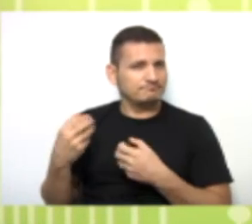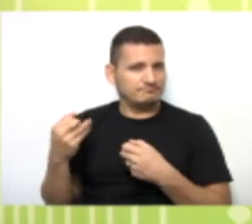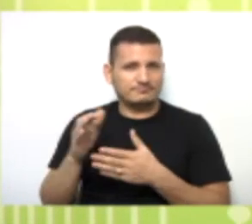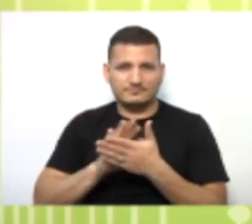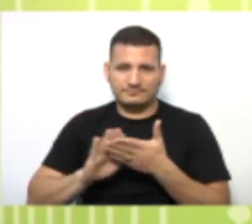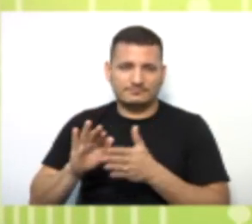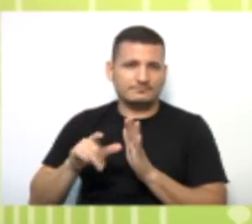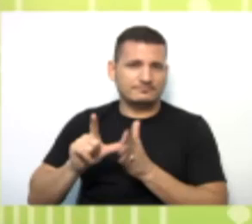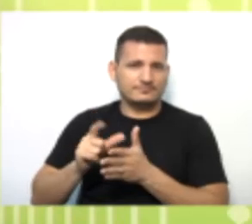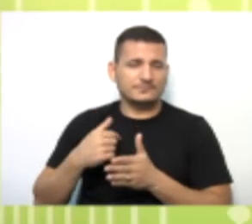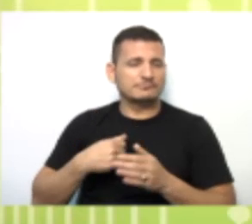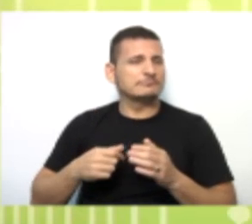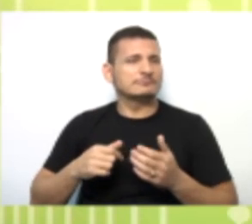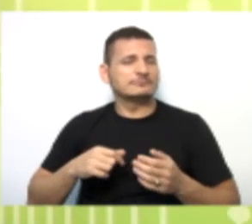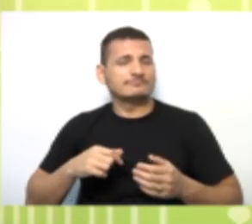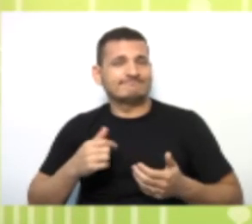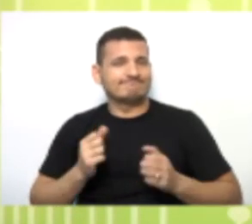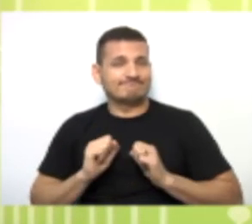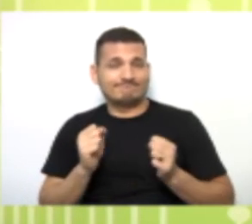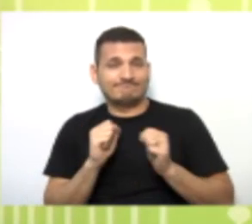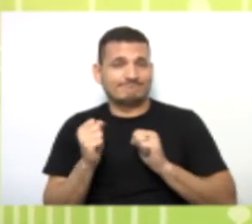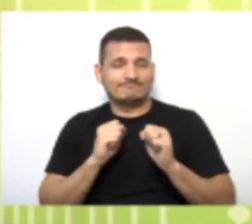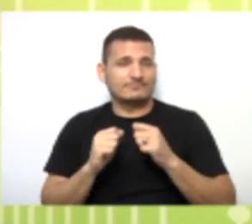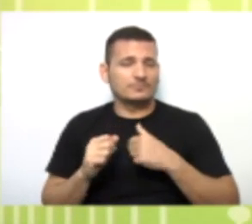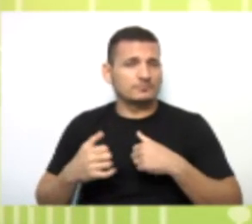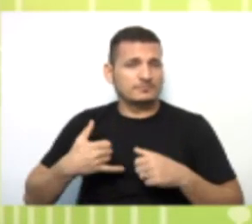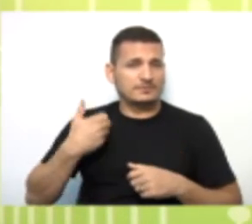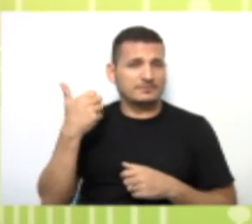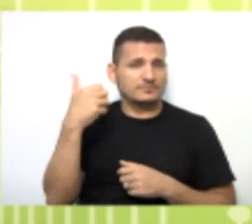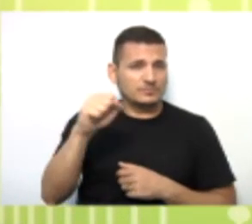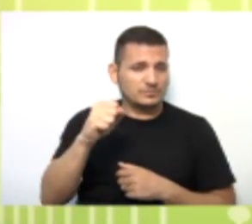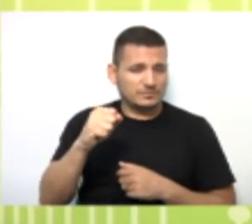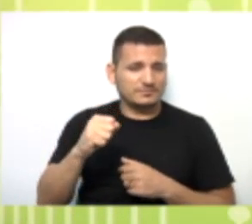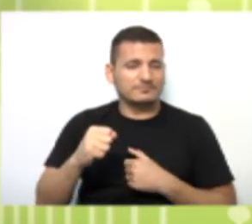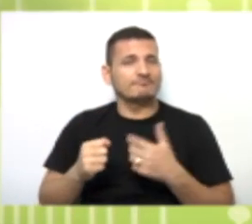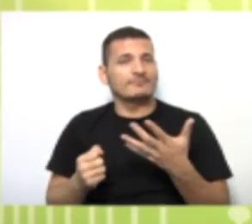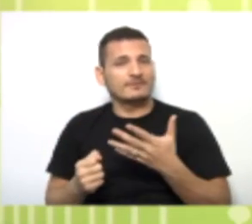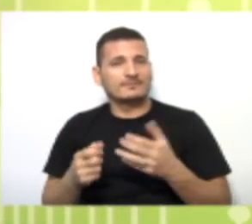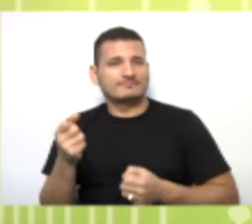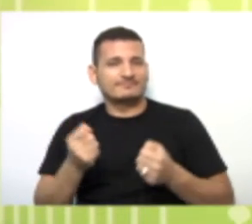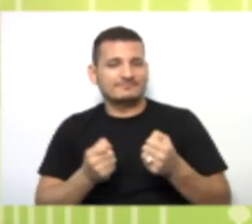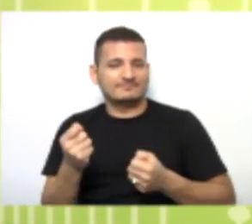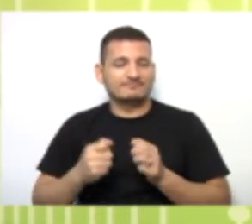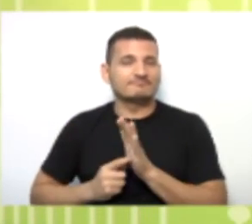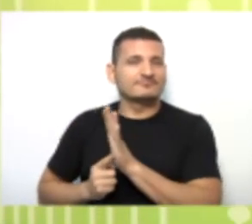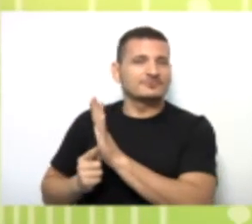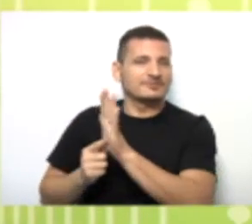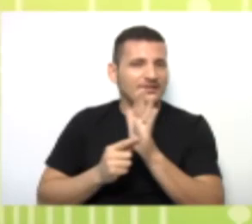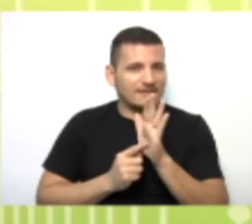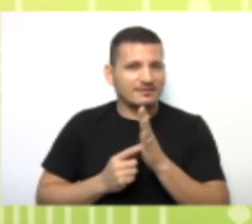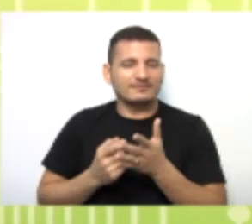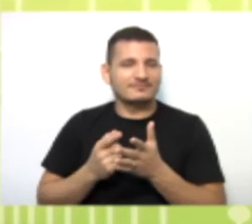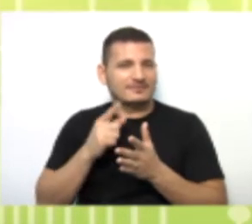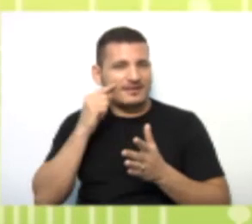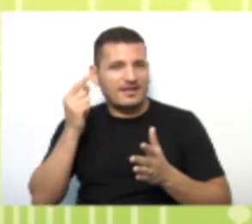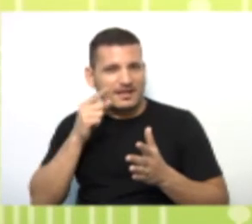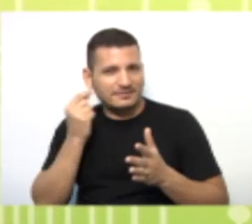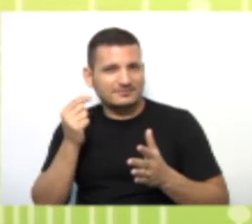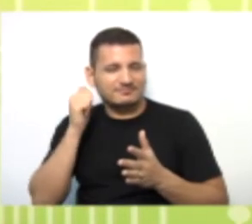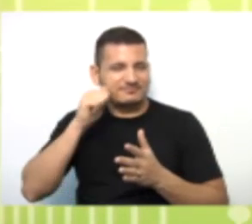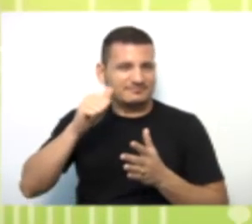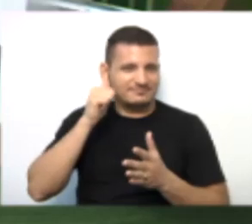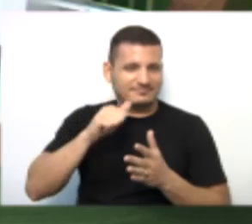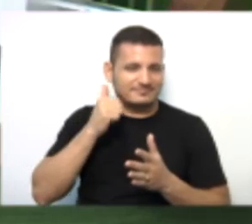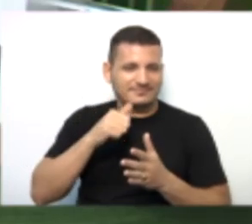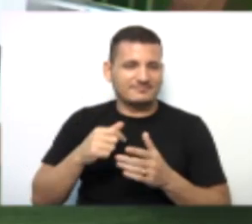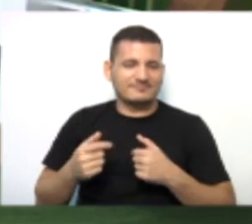coisa, eu estava muito ansioso para dirigir, na época eu tinha acabado de fazer 18 anos, queria dirigir, né, professor? Você ia mostrar para a gatinha, né, professor? Tá ali e tal,